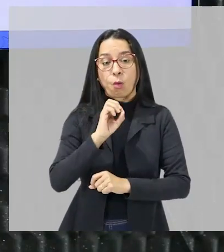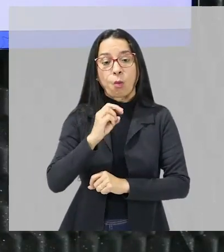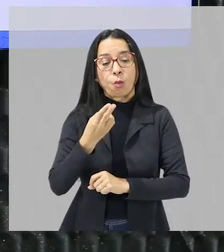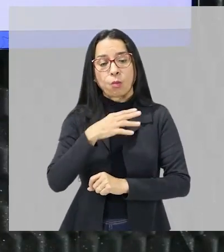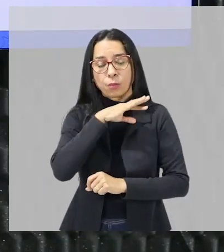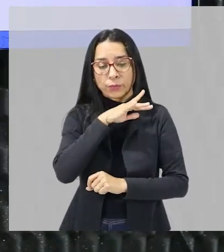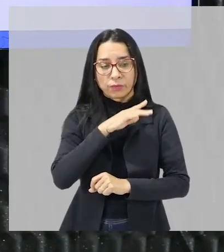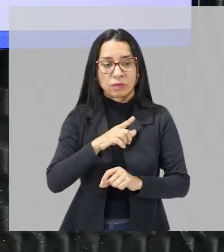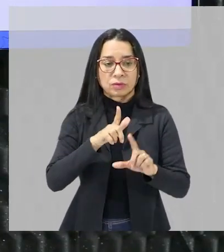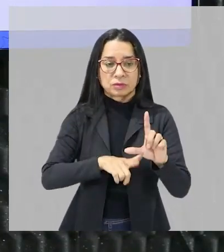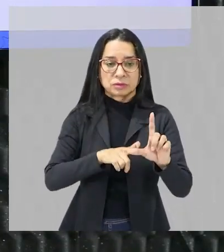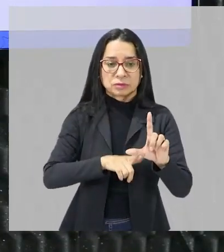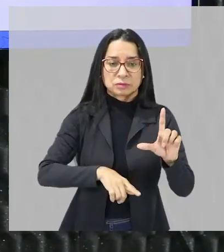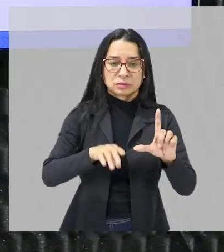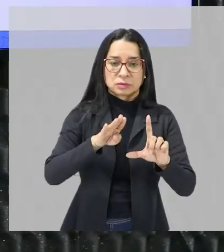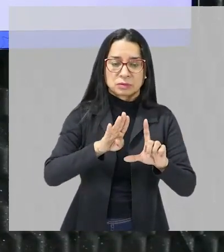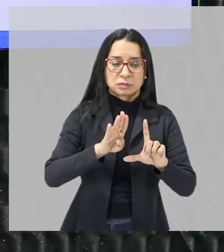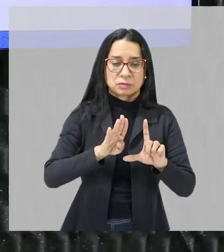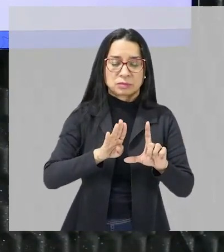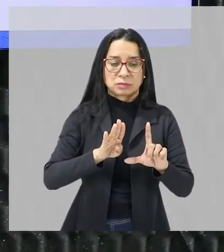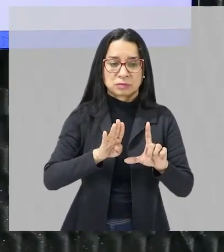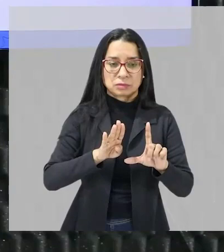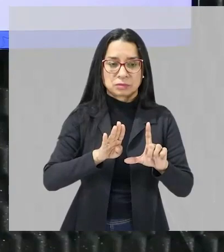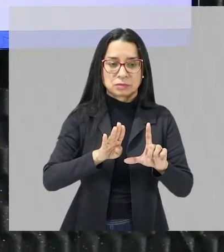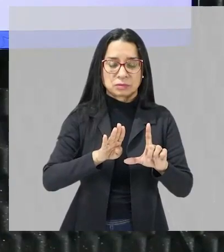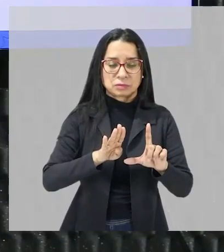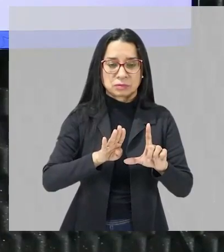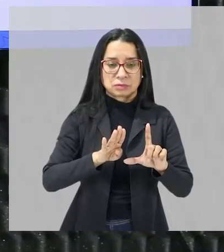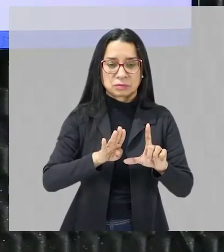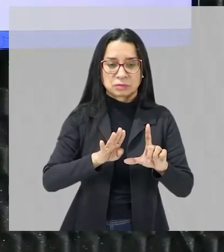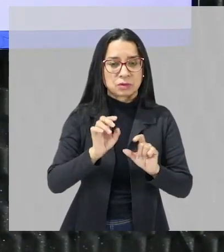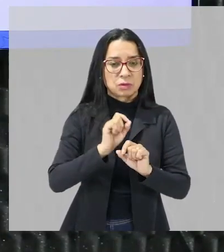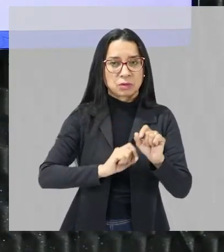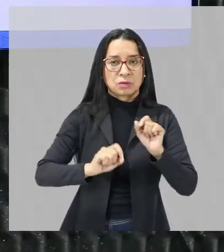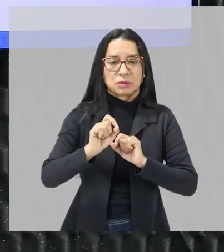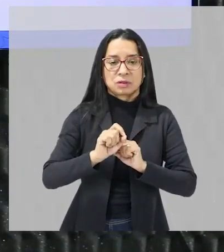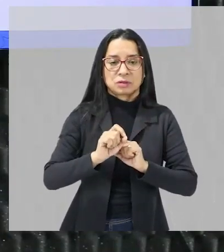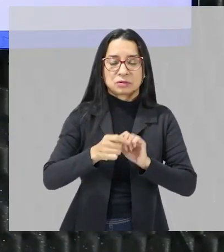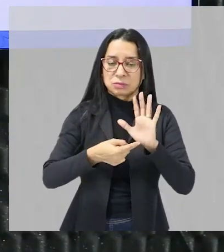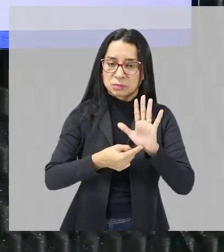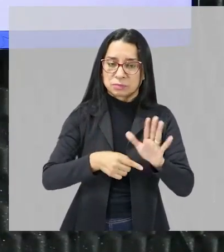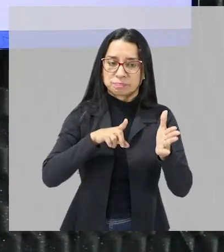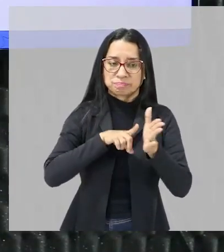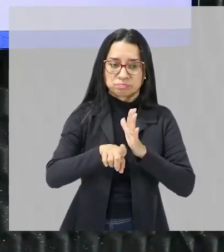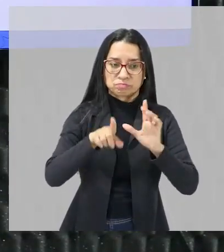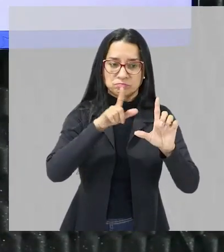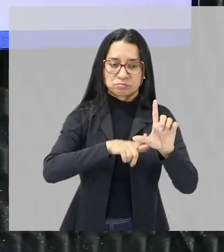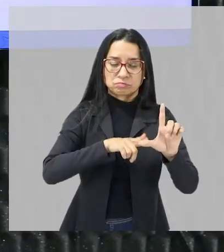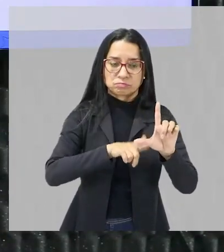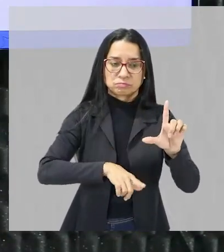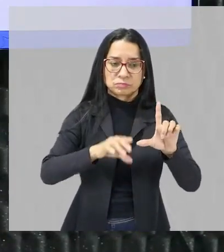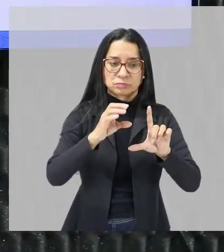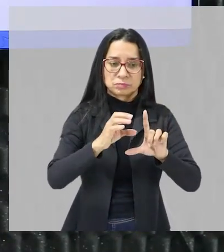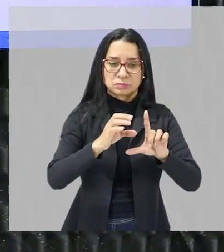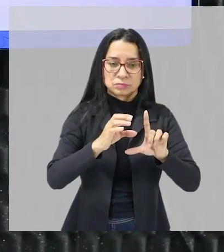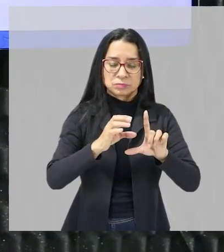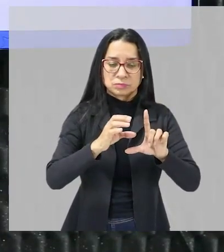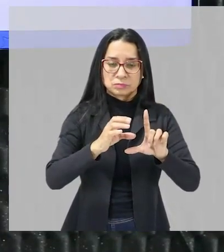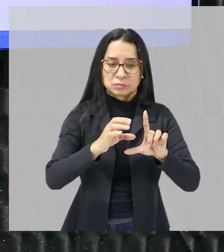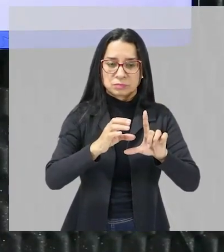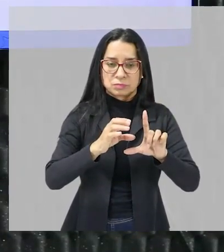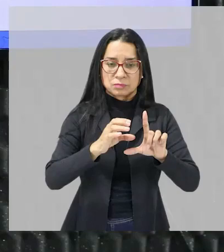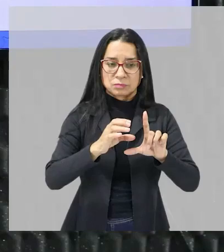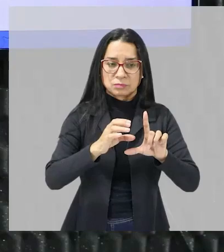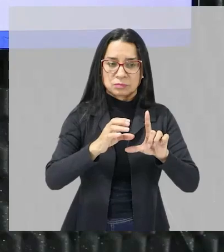tranquila. Valorização dos interesses particulares. Não é isso que está sendo colocado na questão. Fragmentação do conteúdo, também não